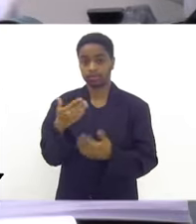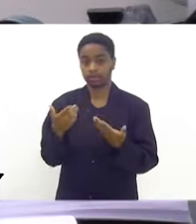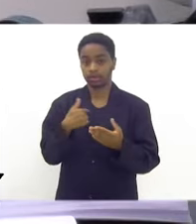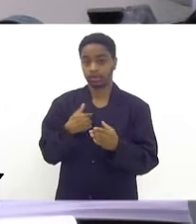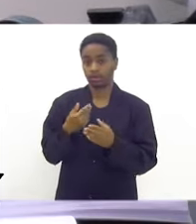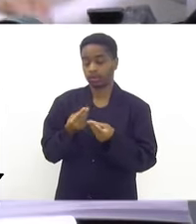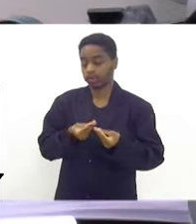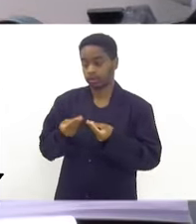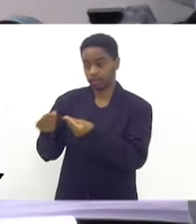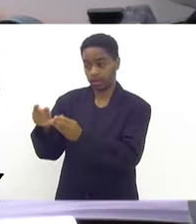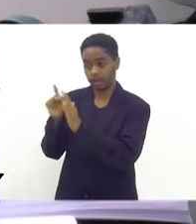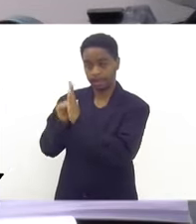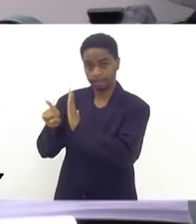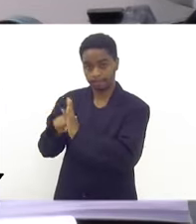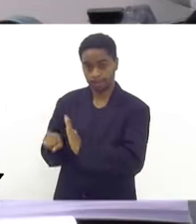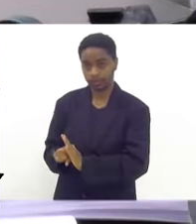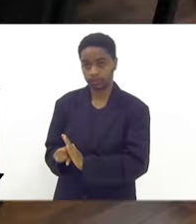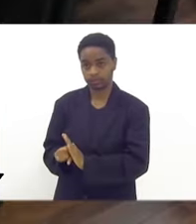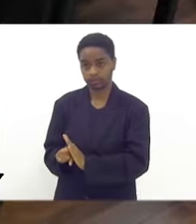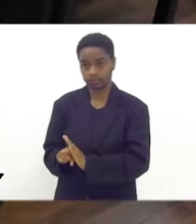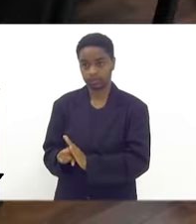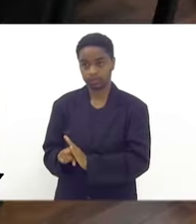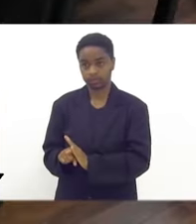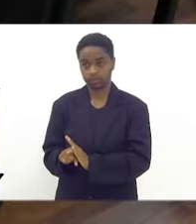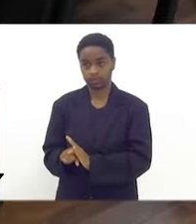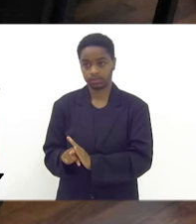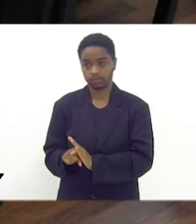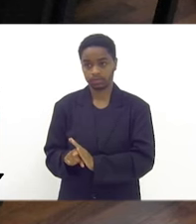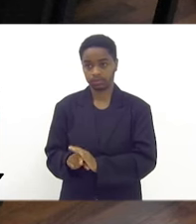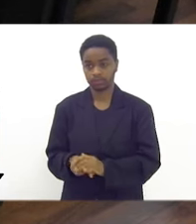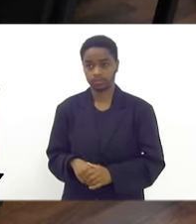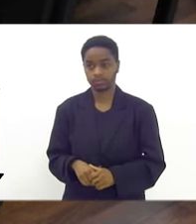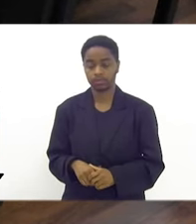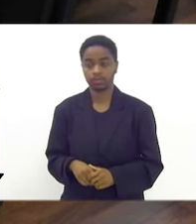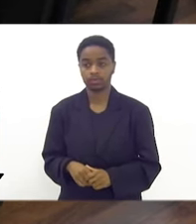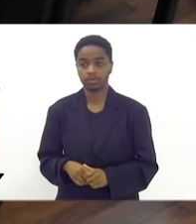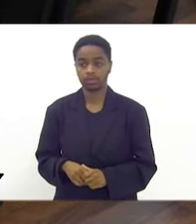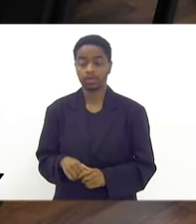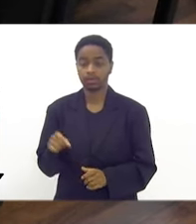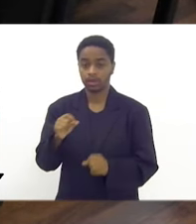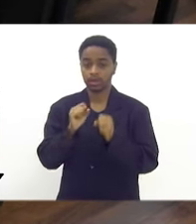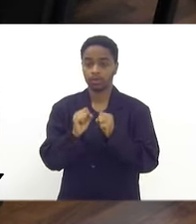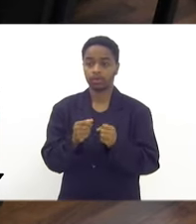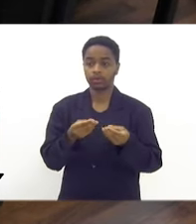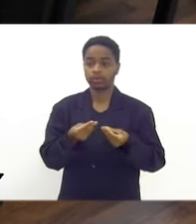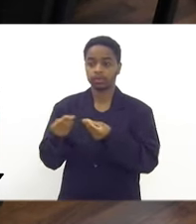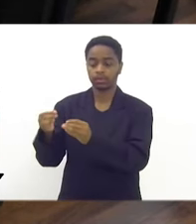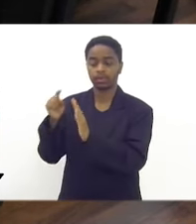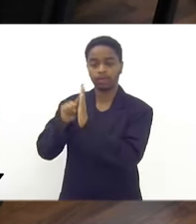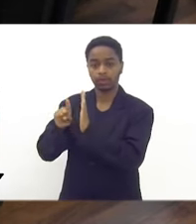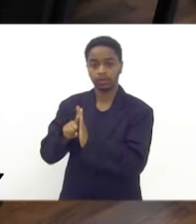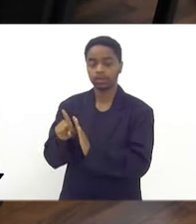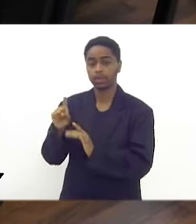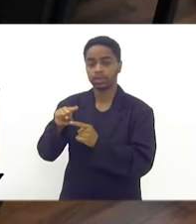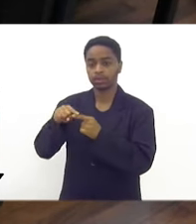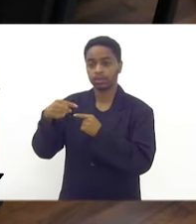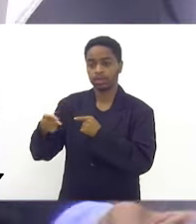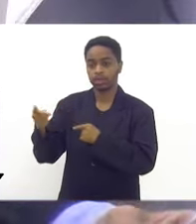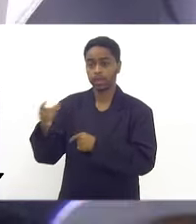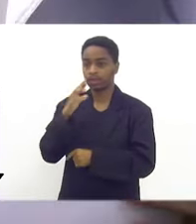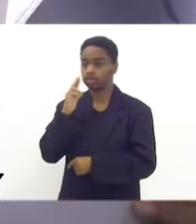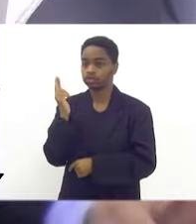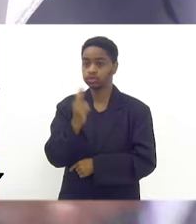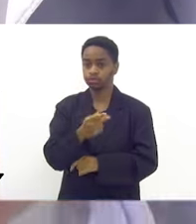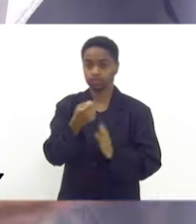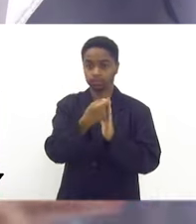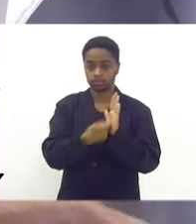perar aqui você pode encaminhar essas perguntas que ele responde por escrito essas respostas tendo Vista